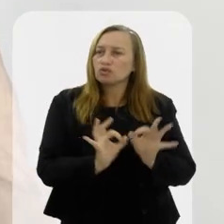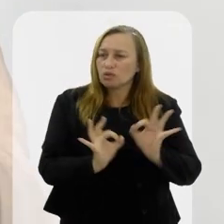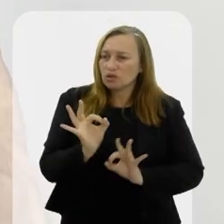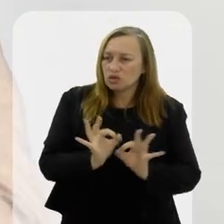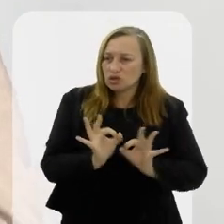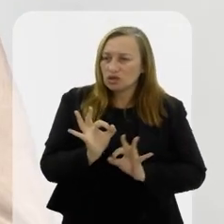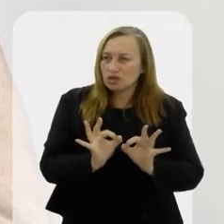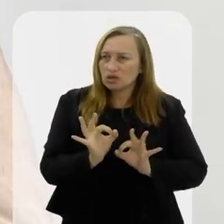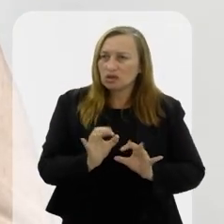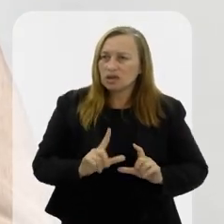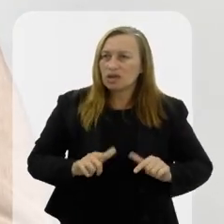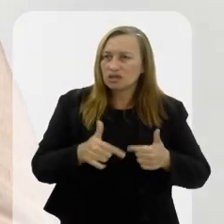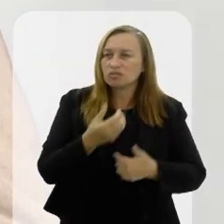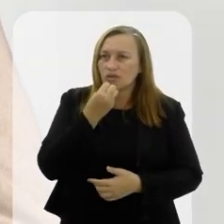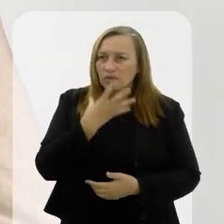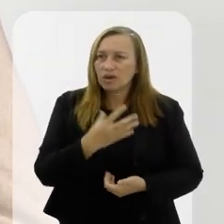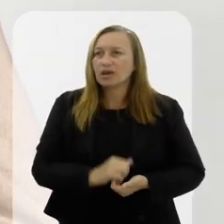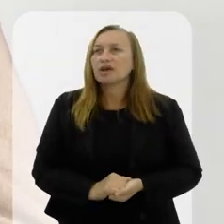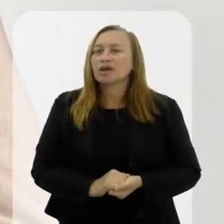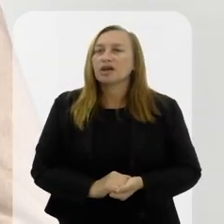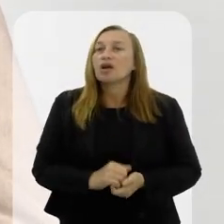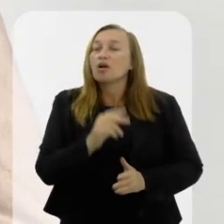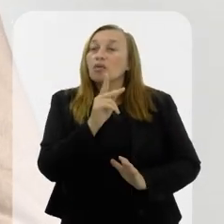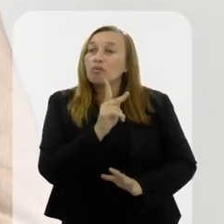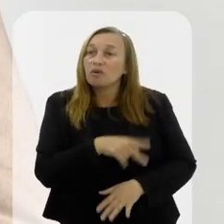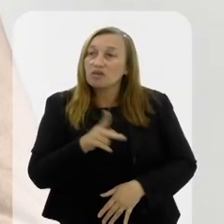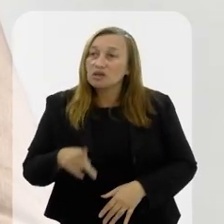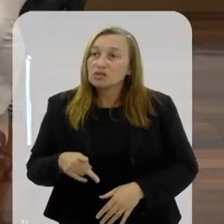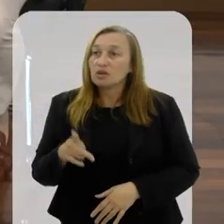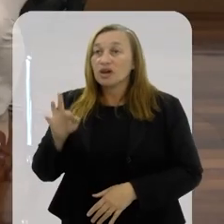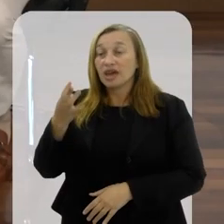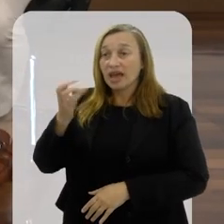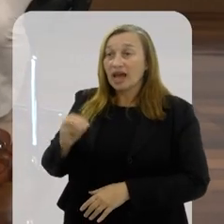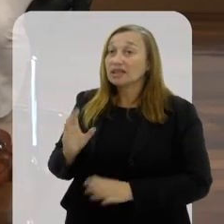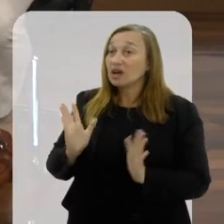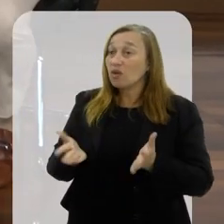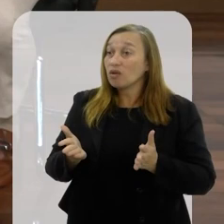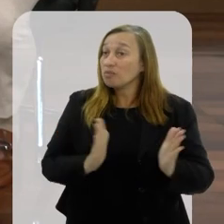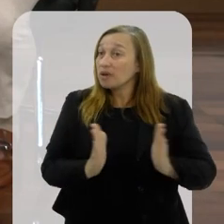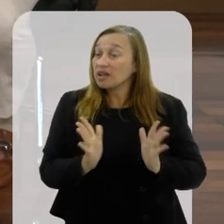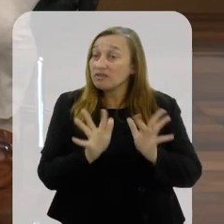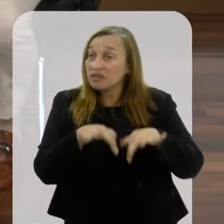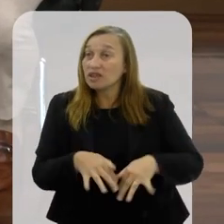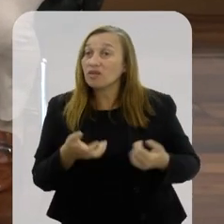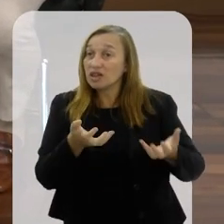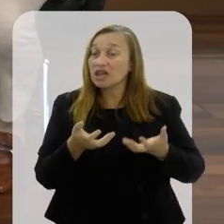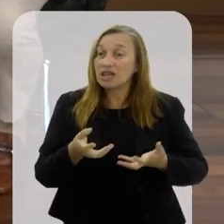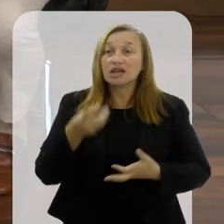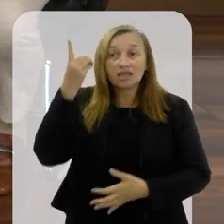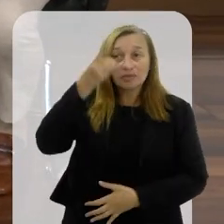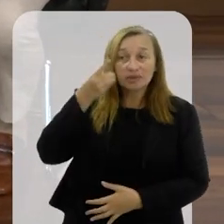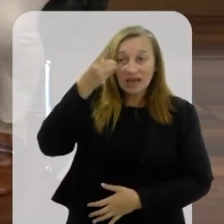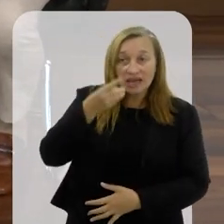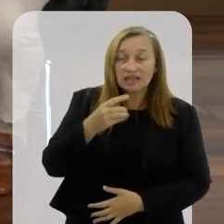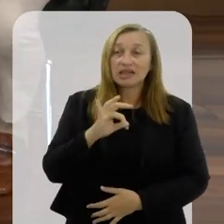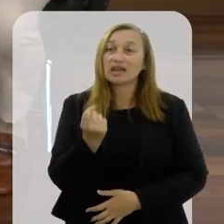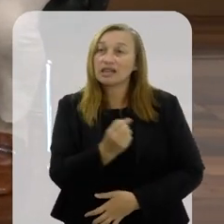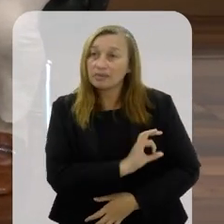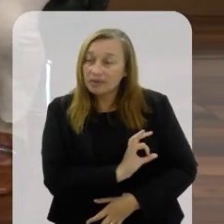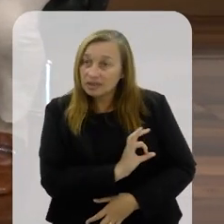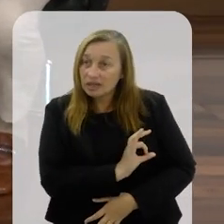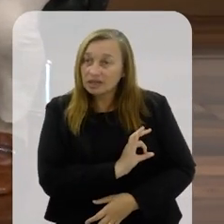dois projetos, e funcionando muito bem. Muito bem, professor Ricardo. Bom, vamos já aqui para a nossa reta final e queria passar então a